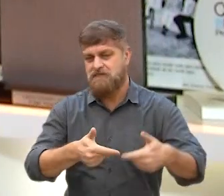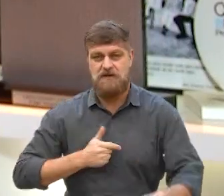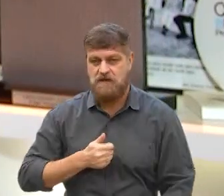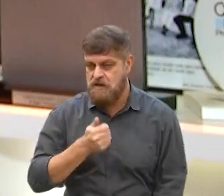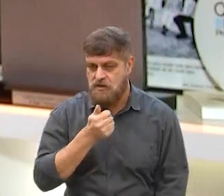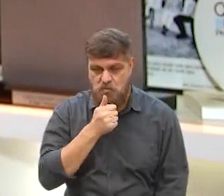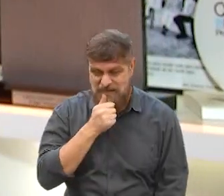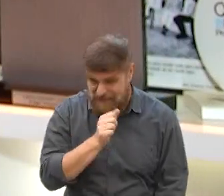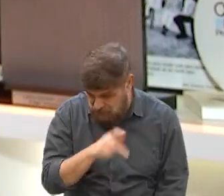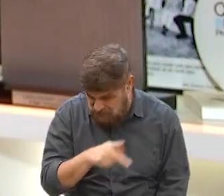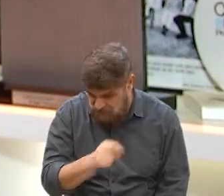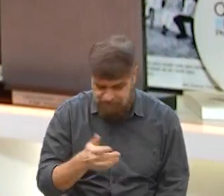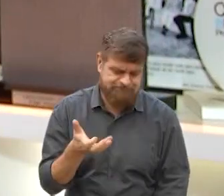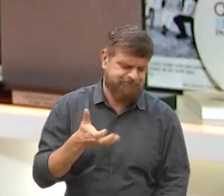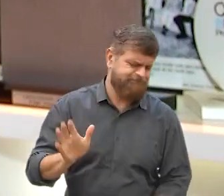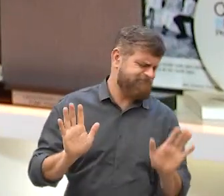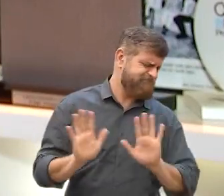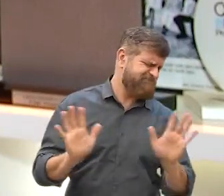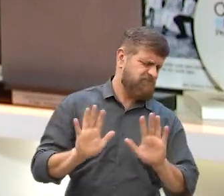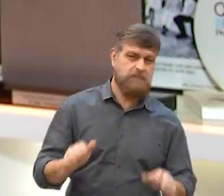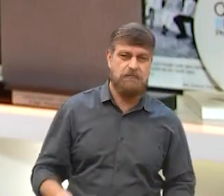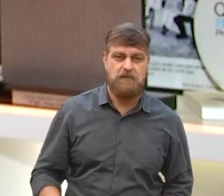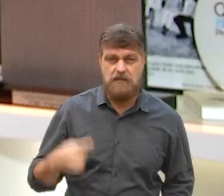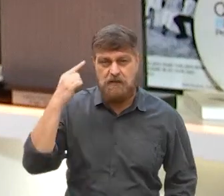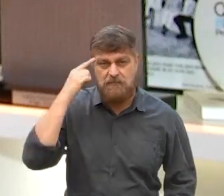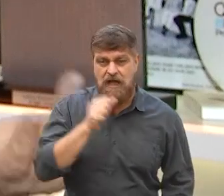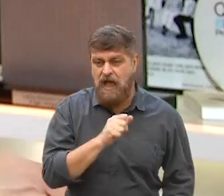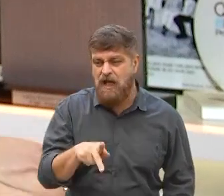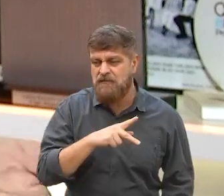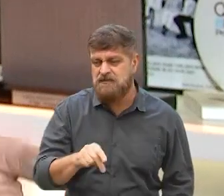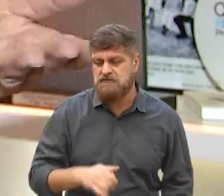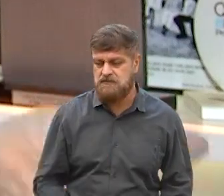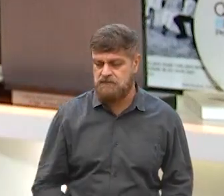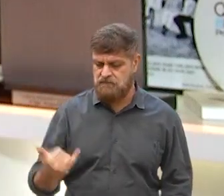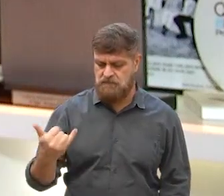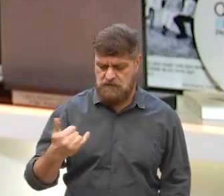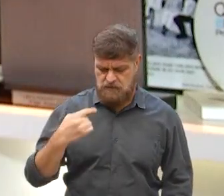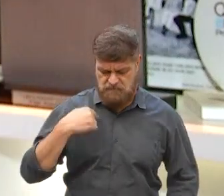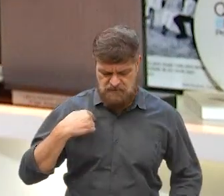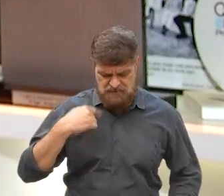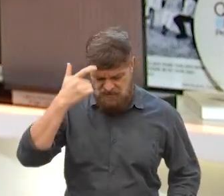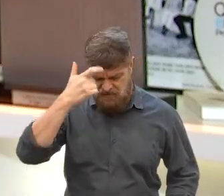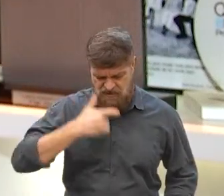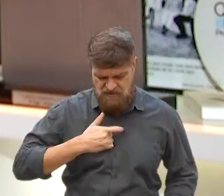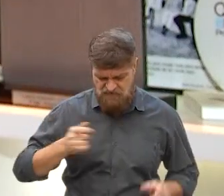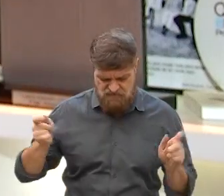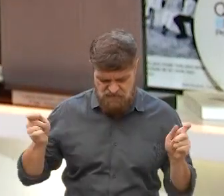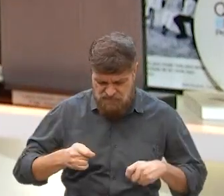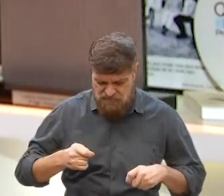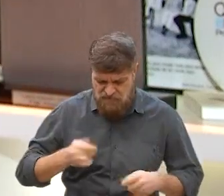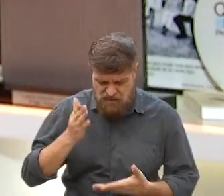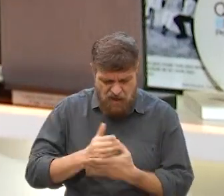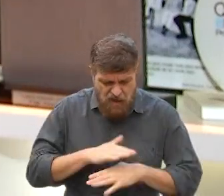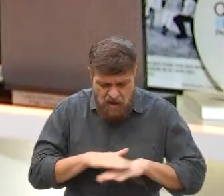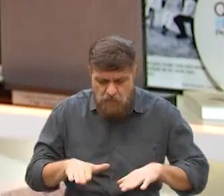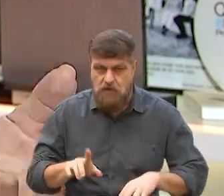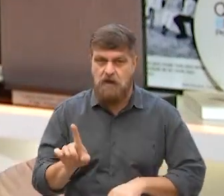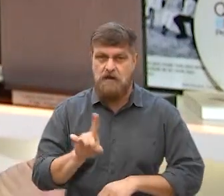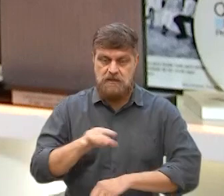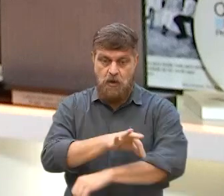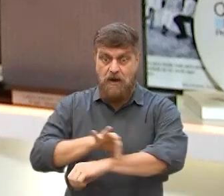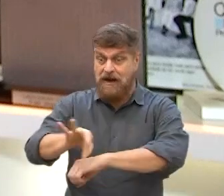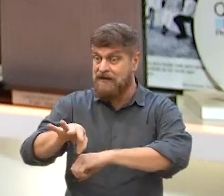uma pessoa, com um homem, numa obra que acha que você não entende nada, é querer provar que você sabe. A melhor